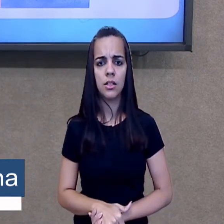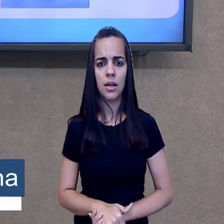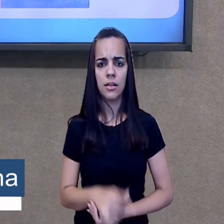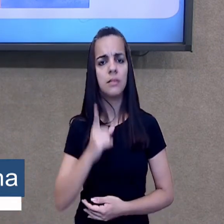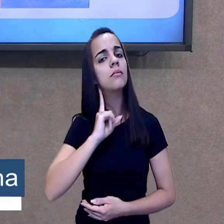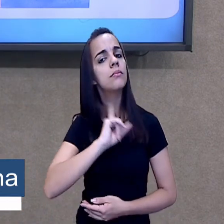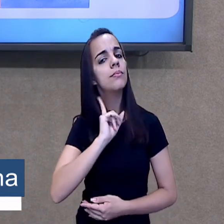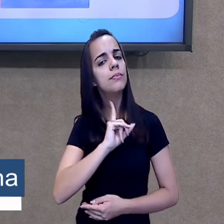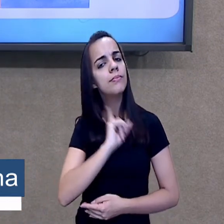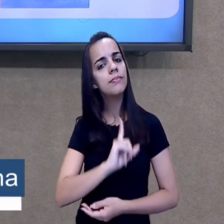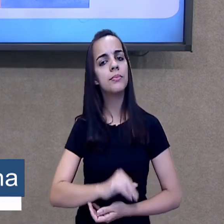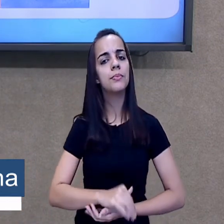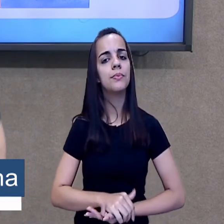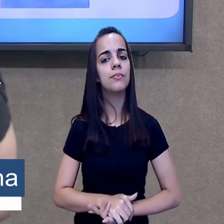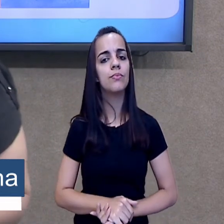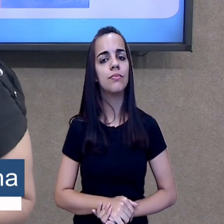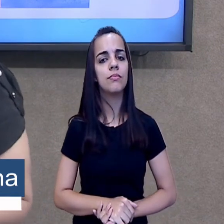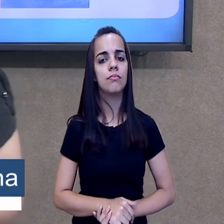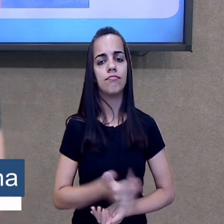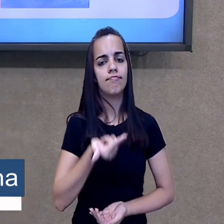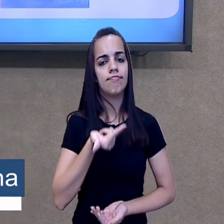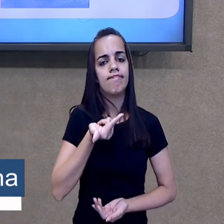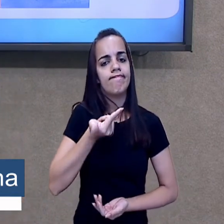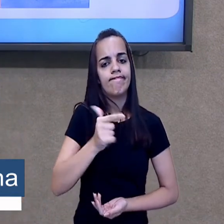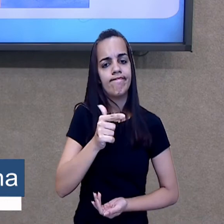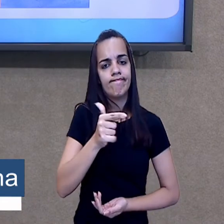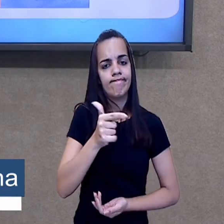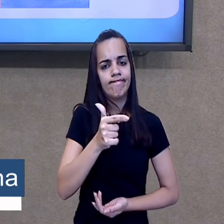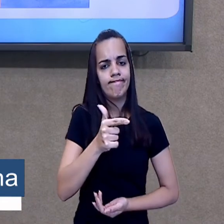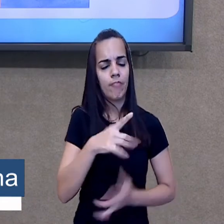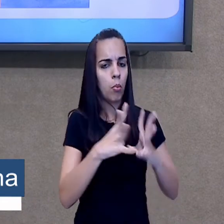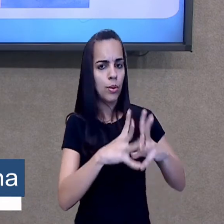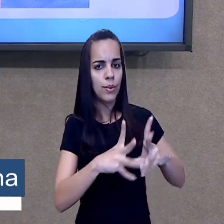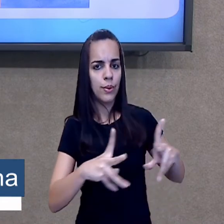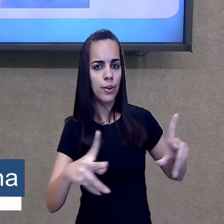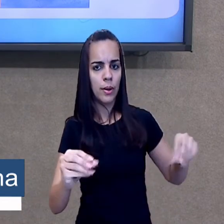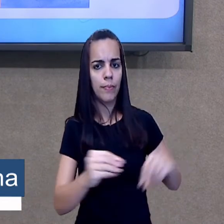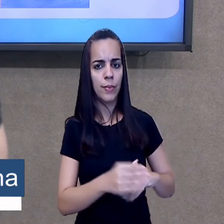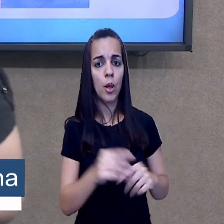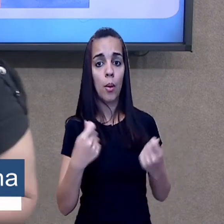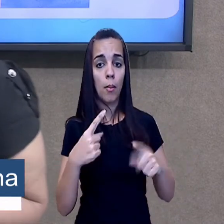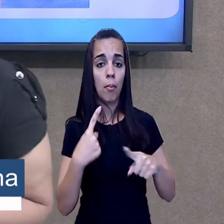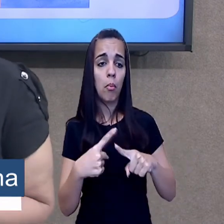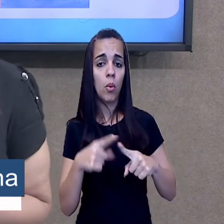Minas Gerais, eles não queriam essa abolição, porque eles dependiam